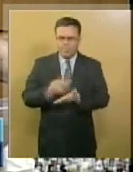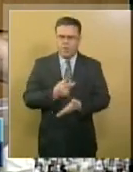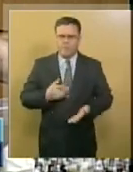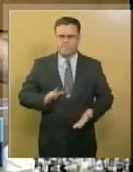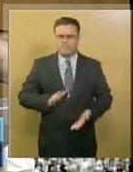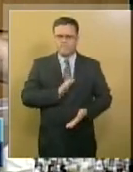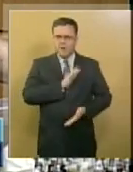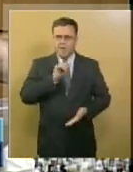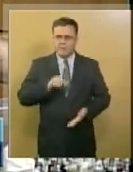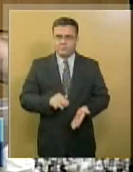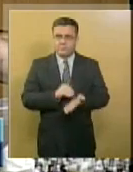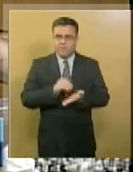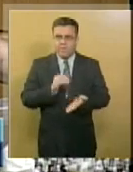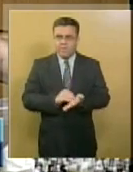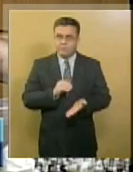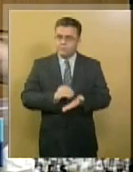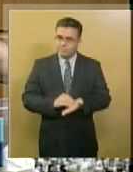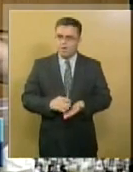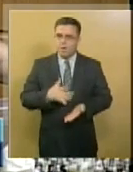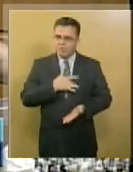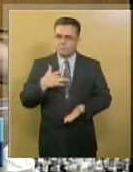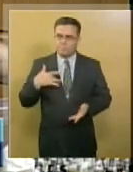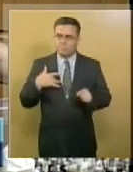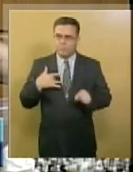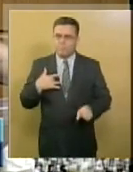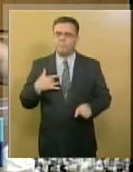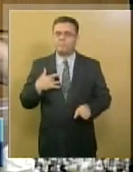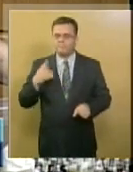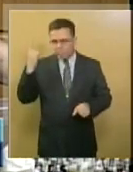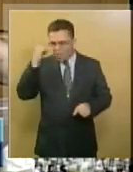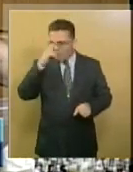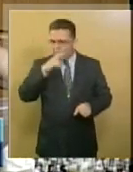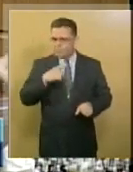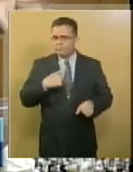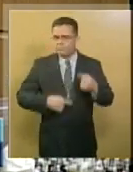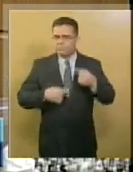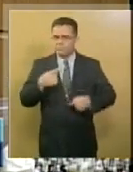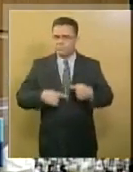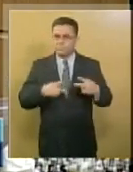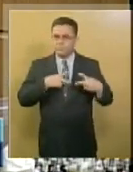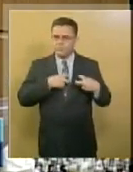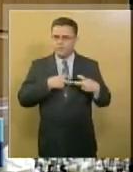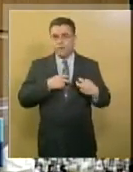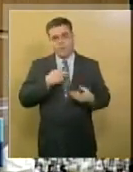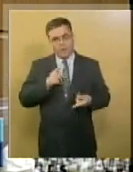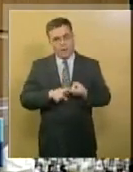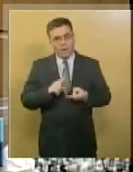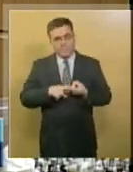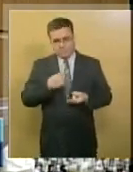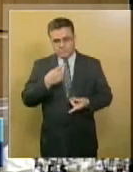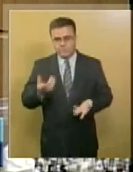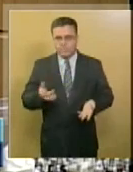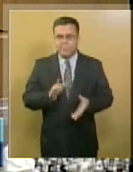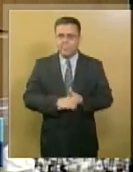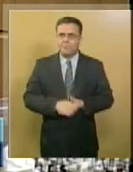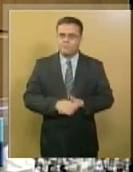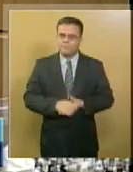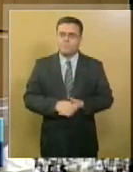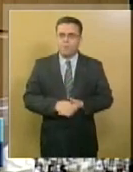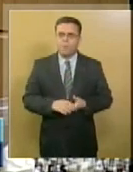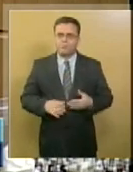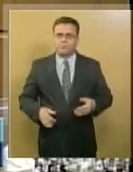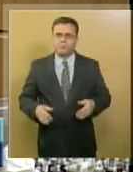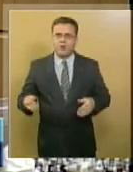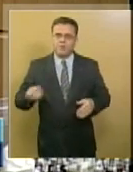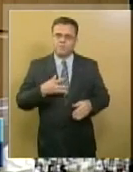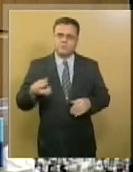e que é facílimo de termos as políticas públicas, sem falar da Petrobras. Mas vamos lá, senhores. Aqui são novos postos